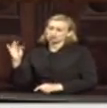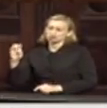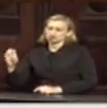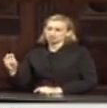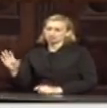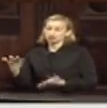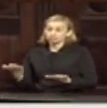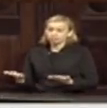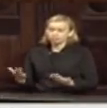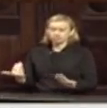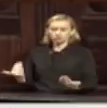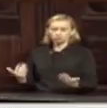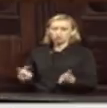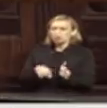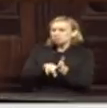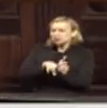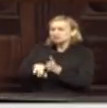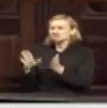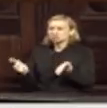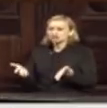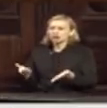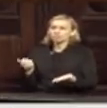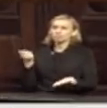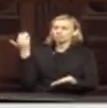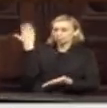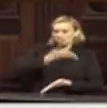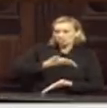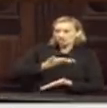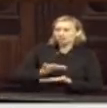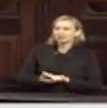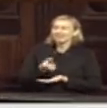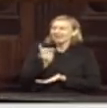Isso são dados comprovados.